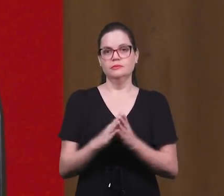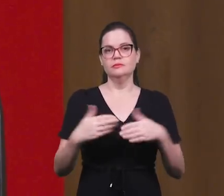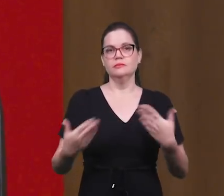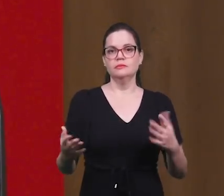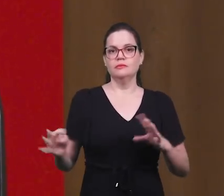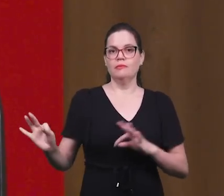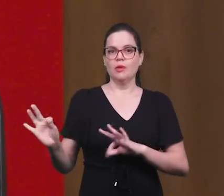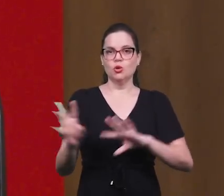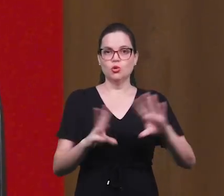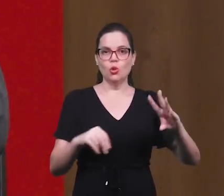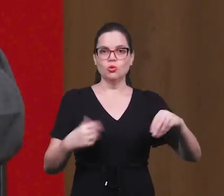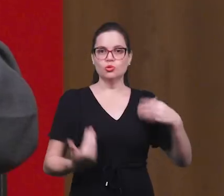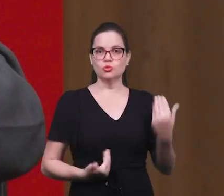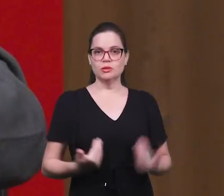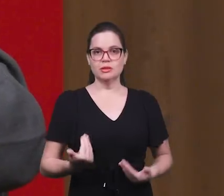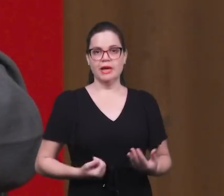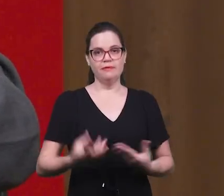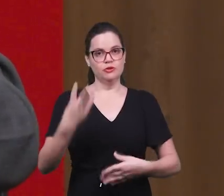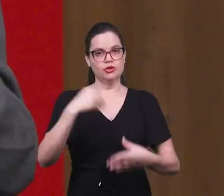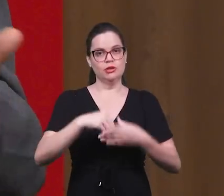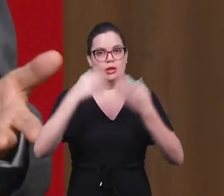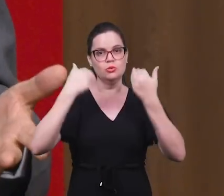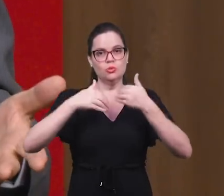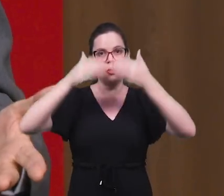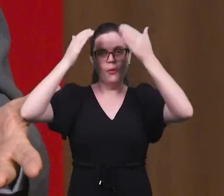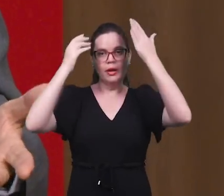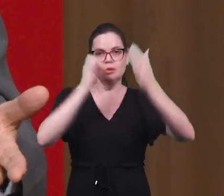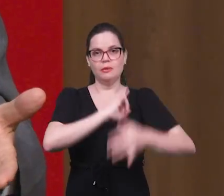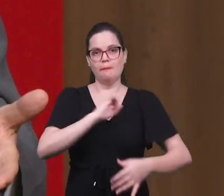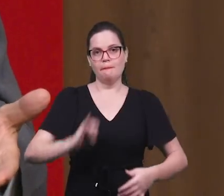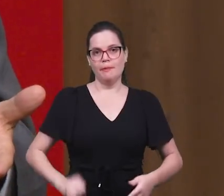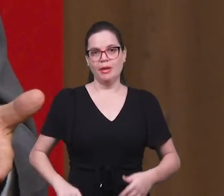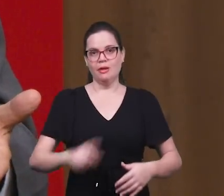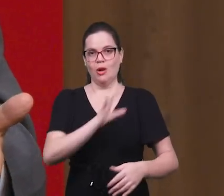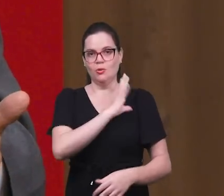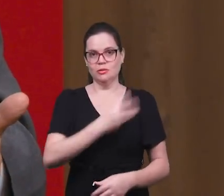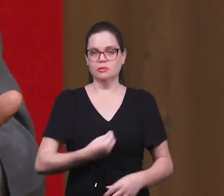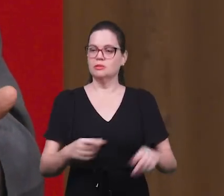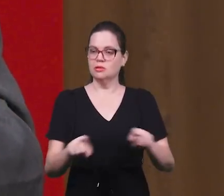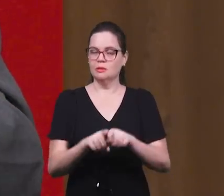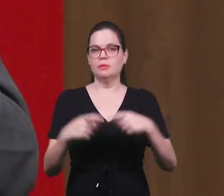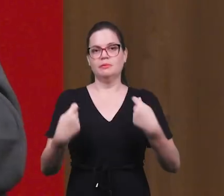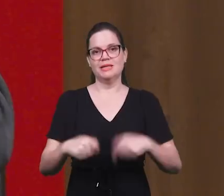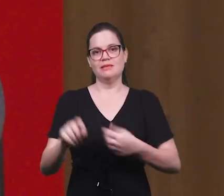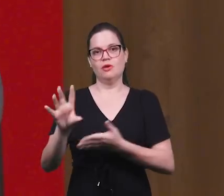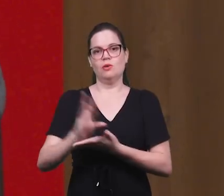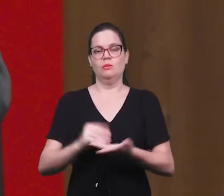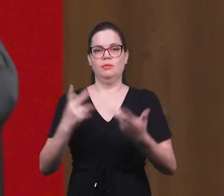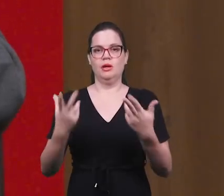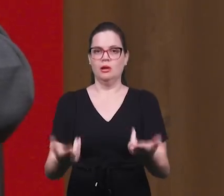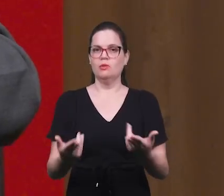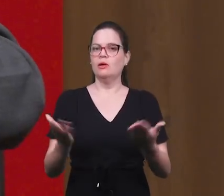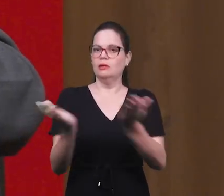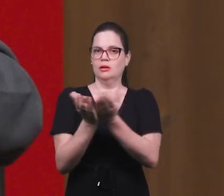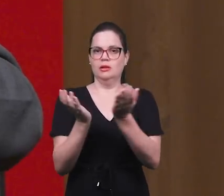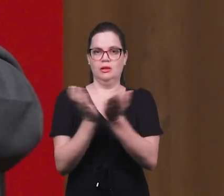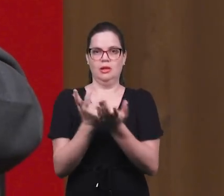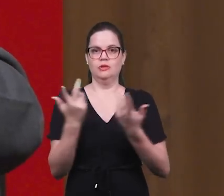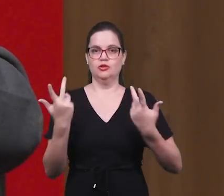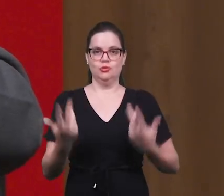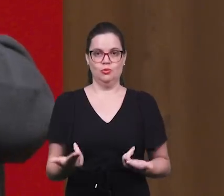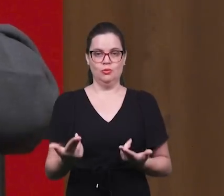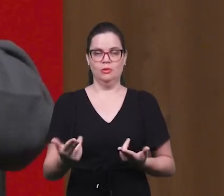os súditos do rei, para agradar o rei, se tornaram cristãos também. E com o passar do